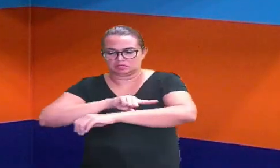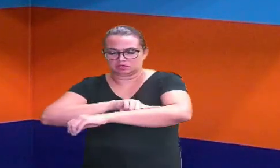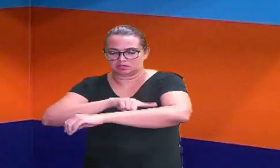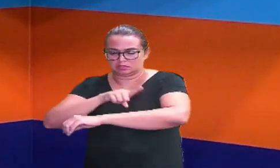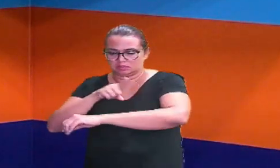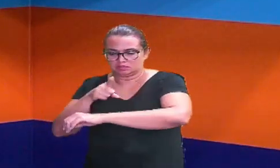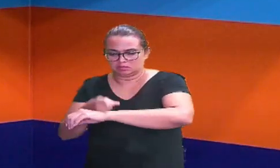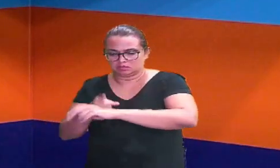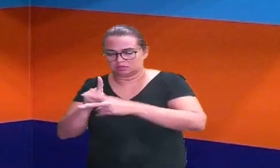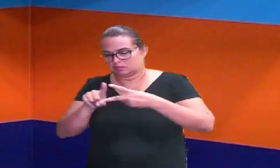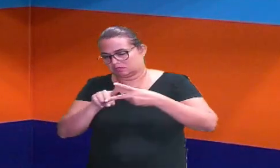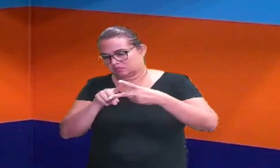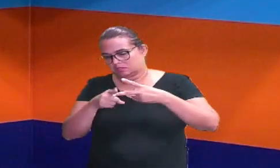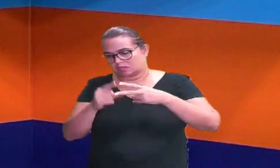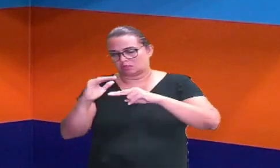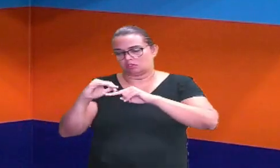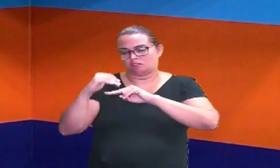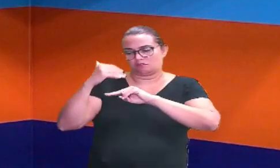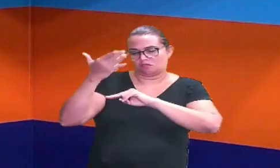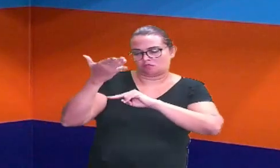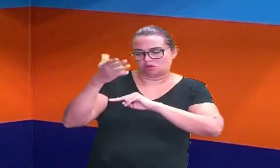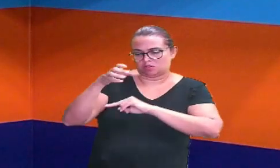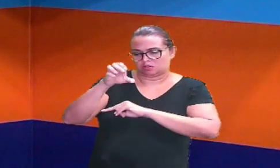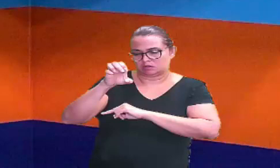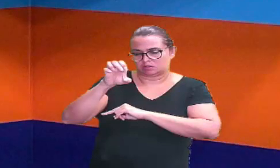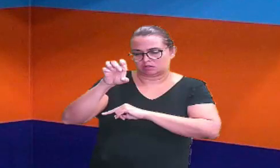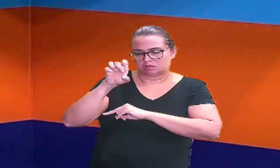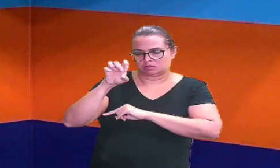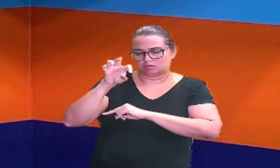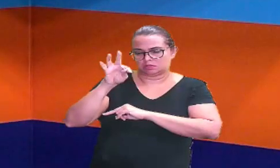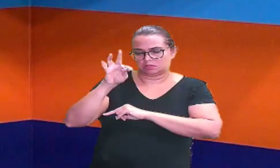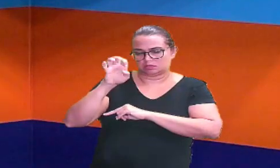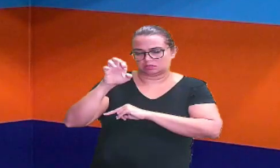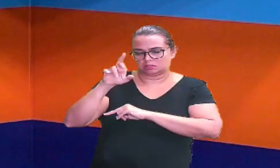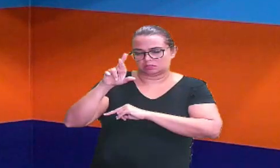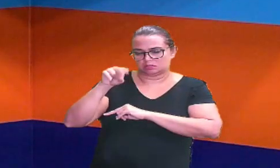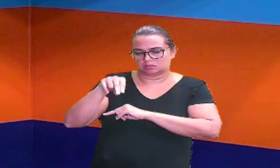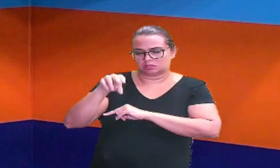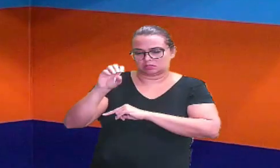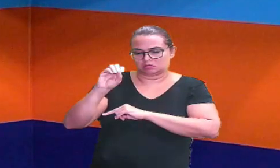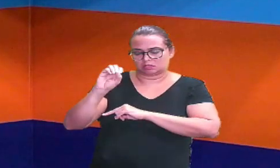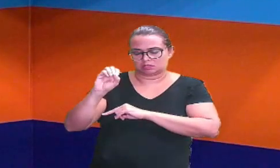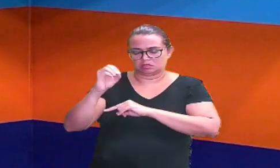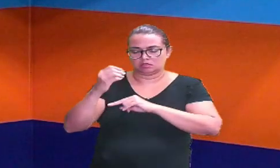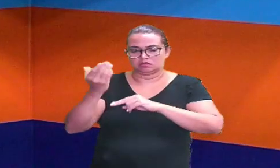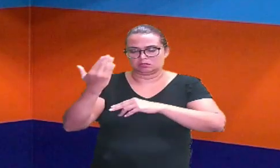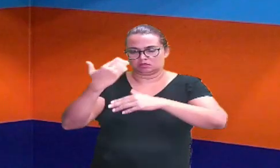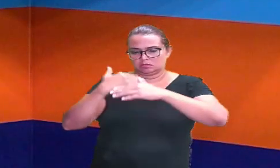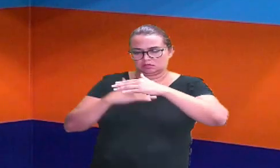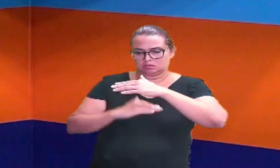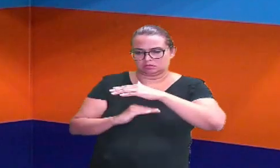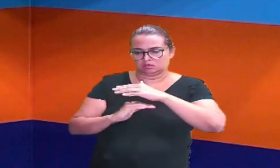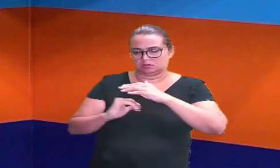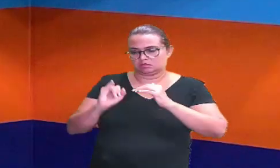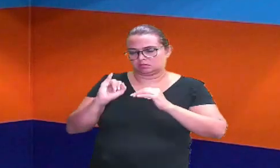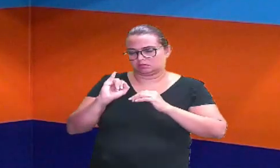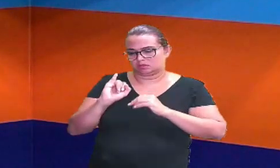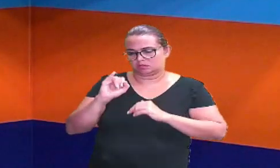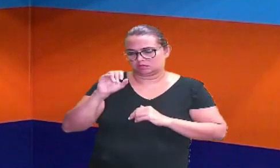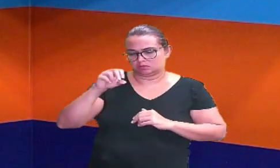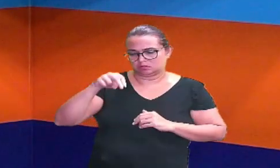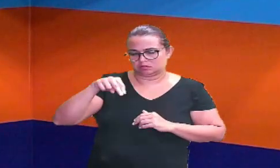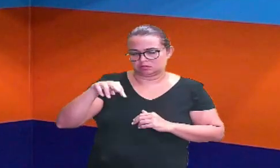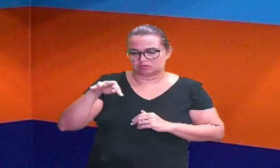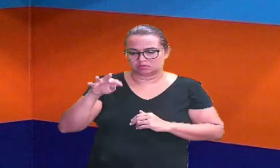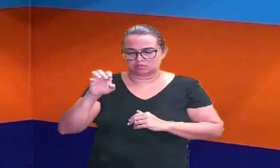os de cima, tá certo? São os que ficam pro lado de fora. E o ângulo interno, que são os que ficam